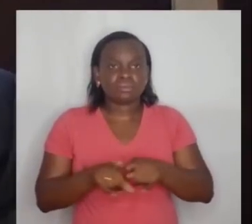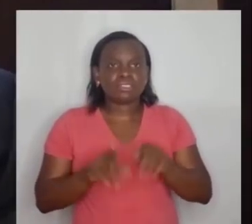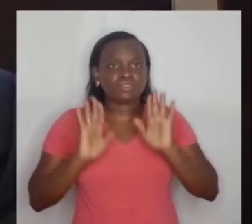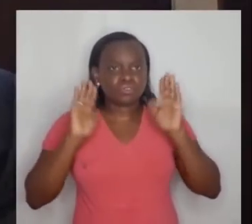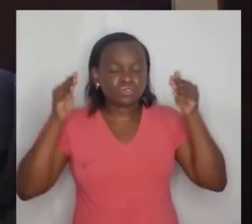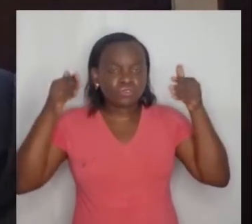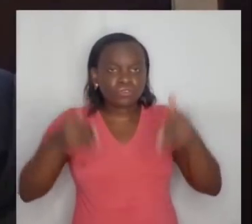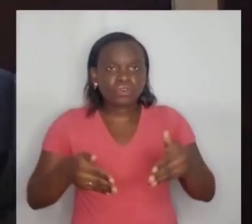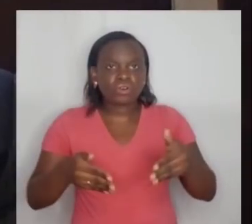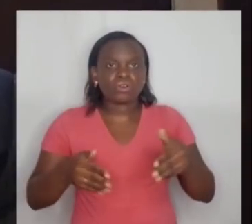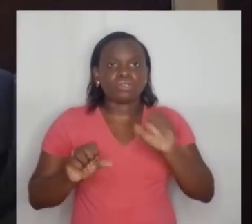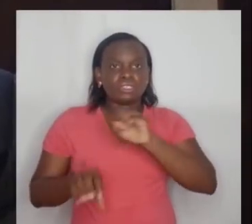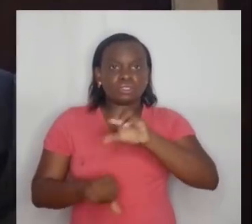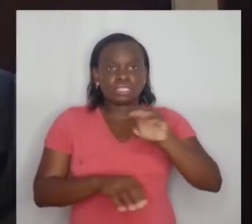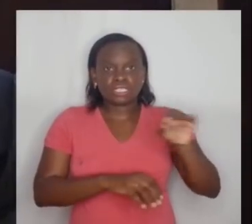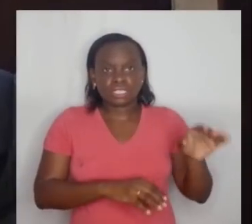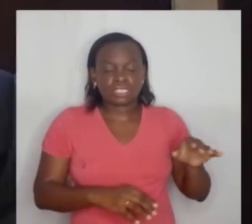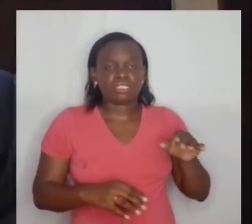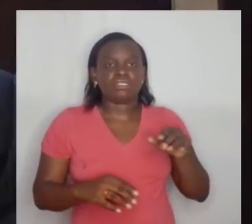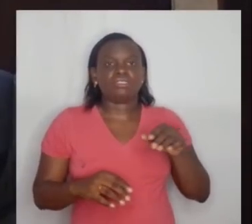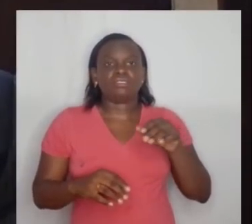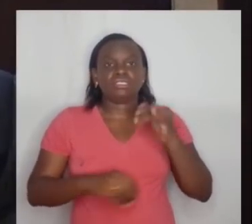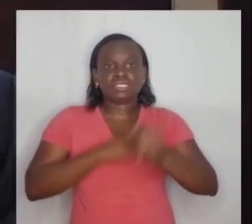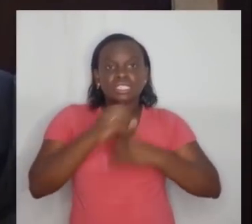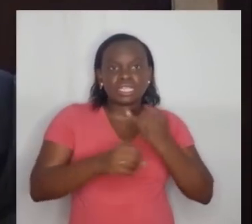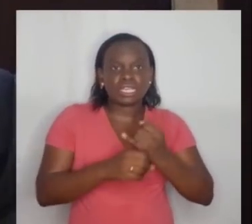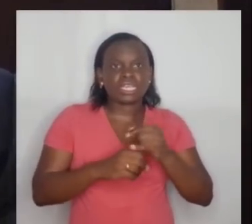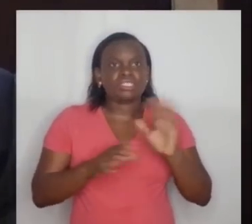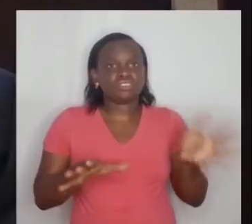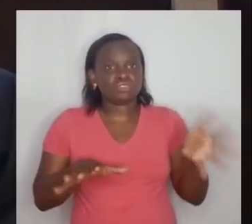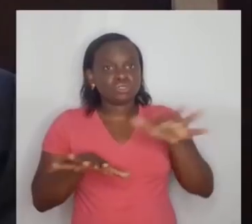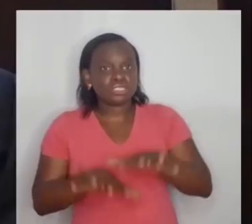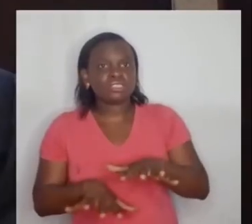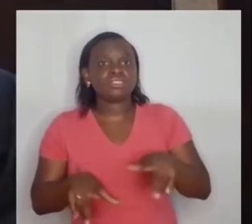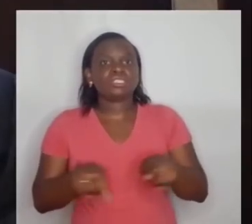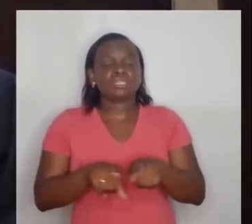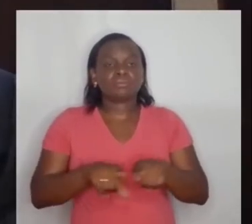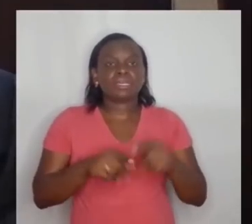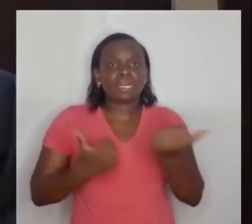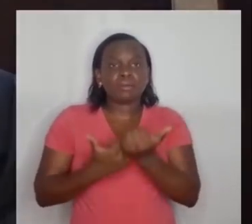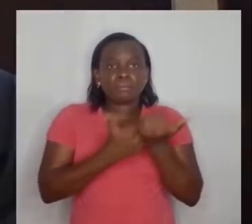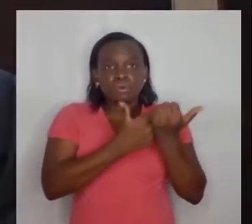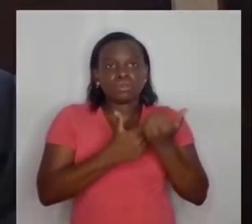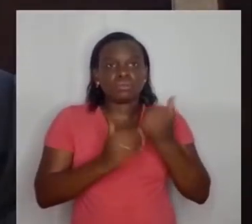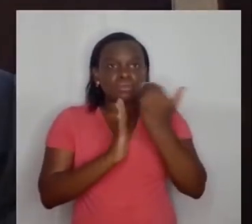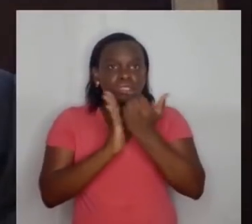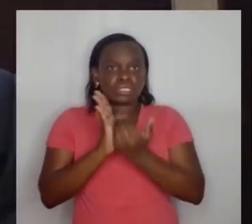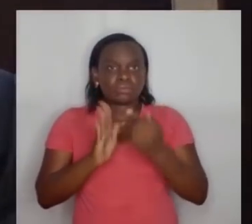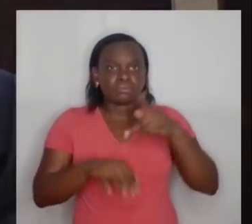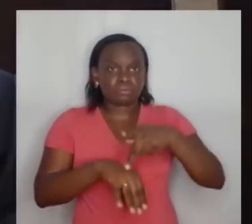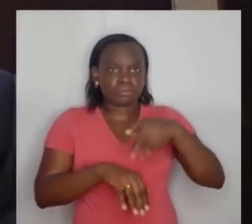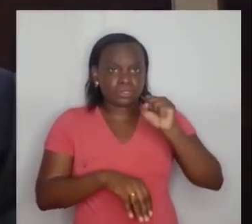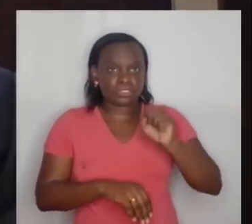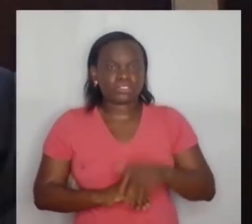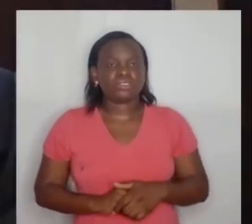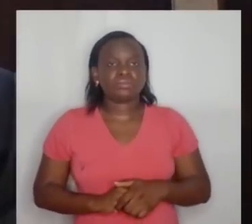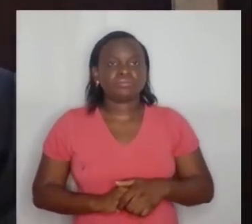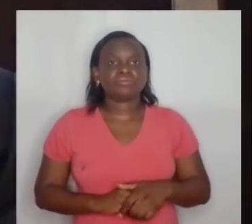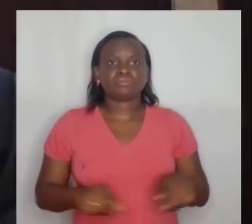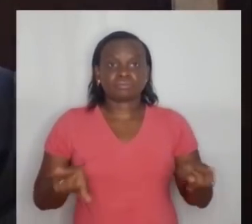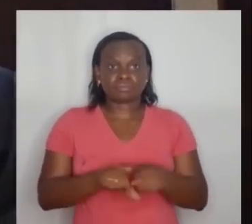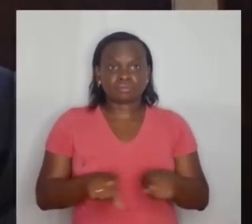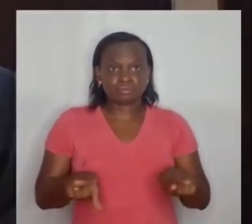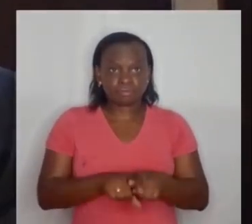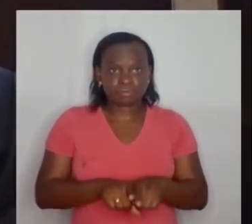com foco na educação digital inclusiva, além do apoio aos programas de pós-graduação.